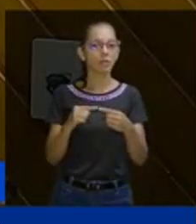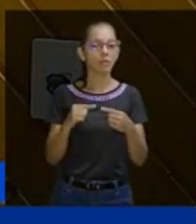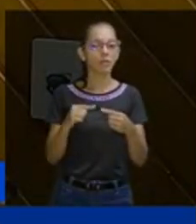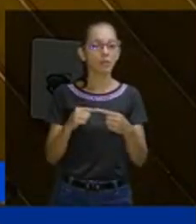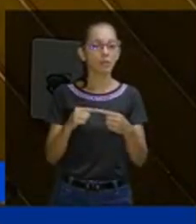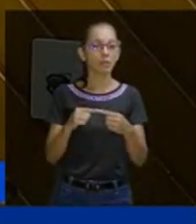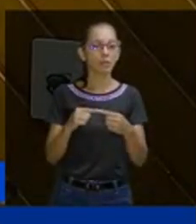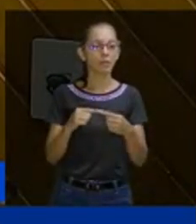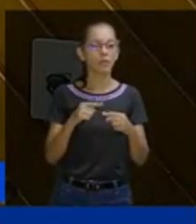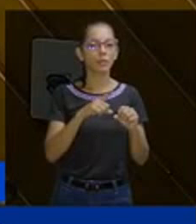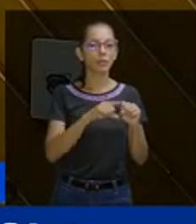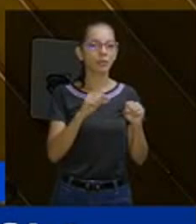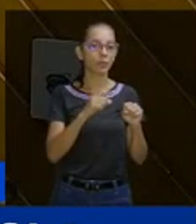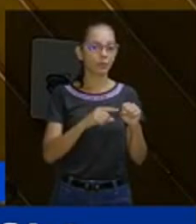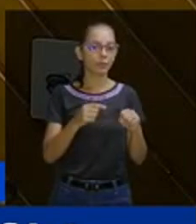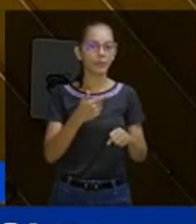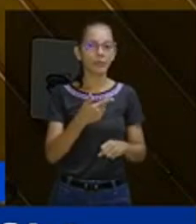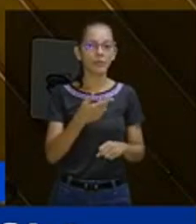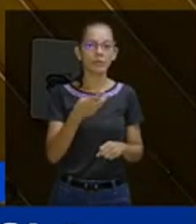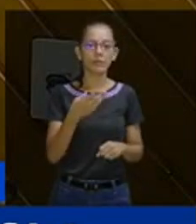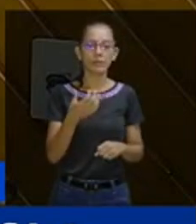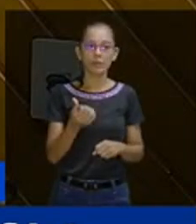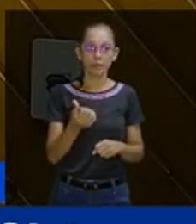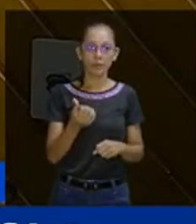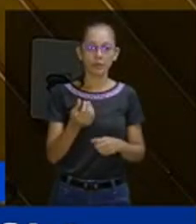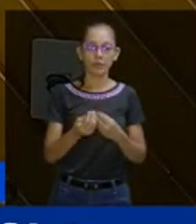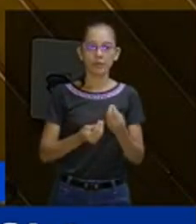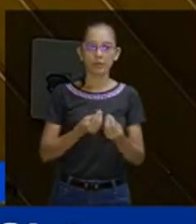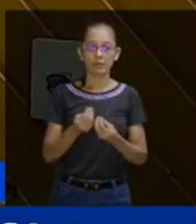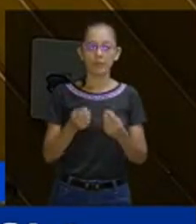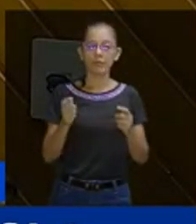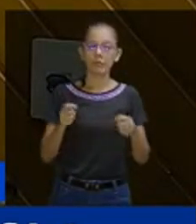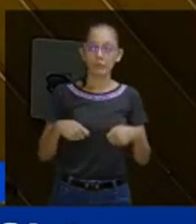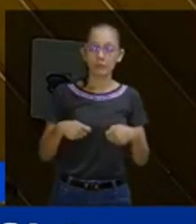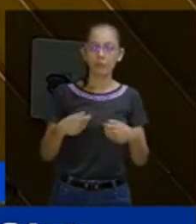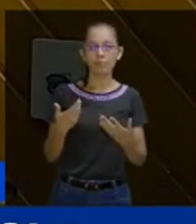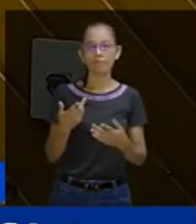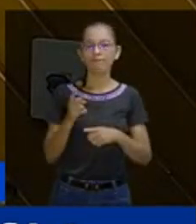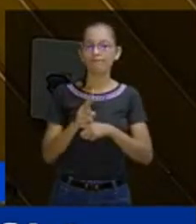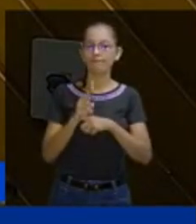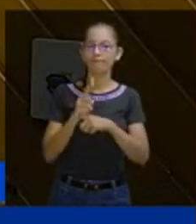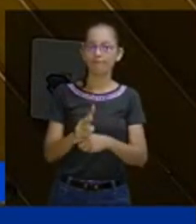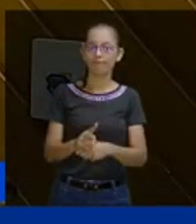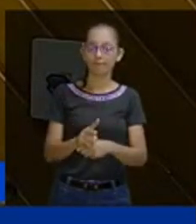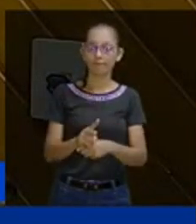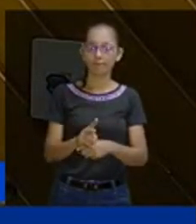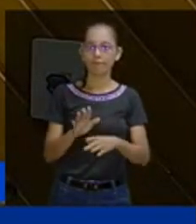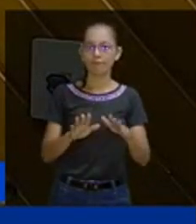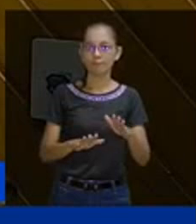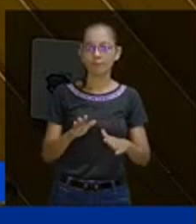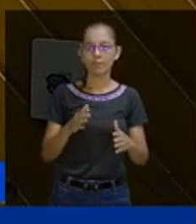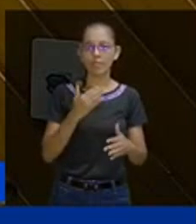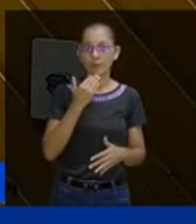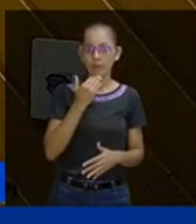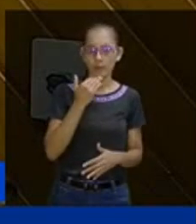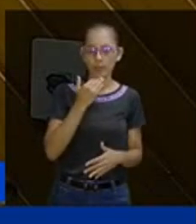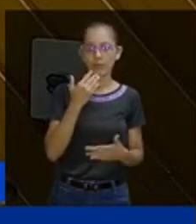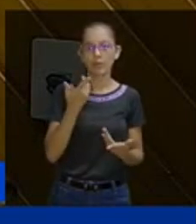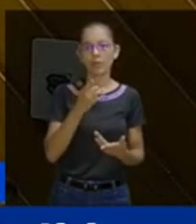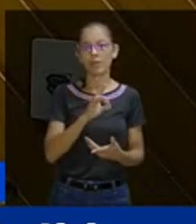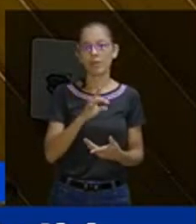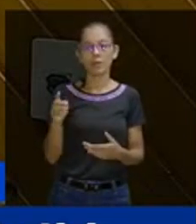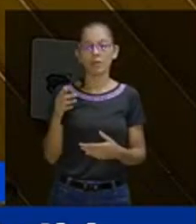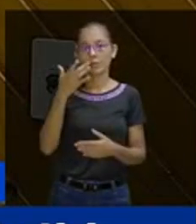artigo 236, neste contexto, poderia resultar em uma proteção deficiente dos direitos fundamentais dos